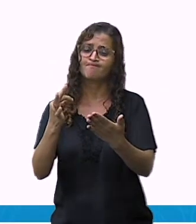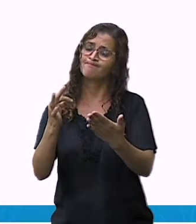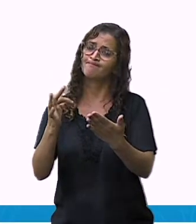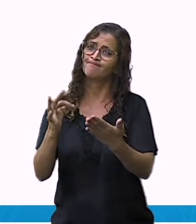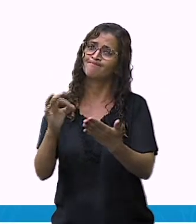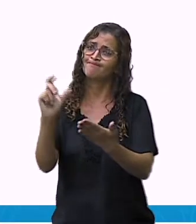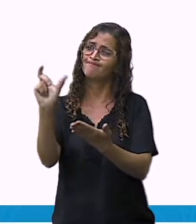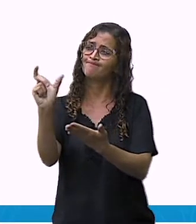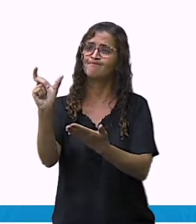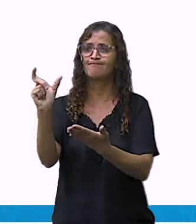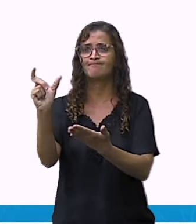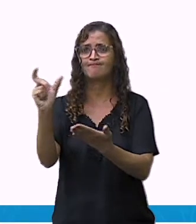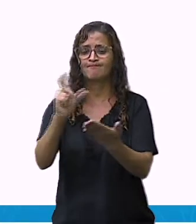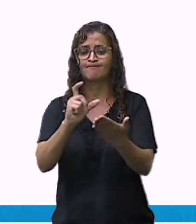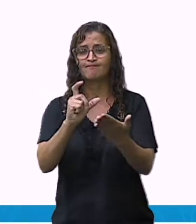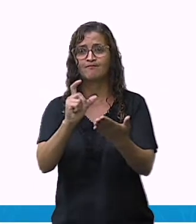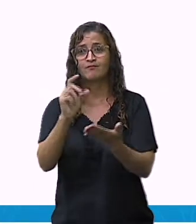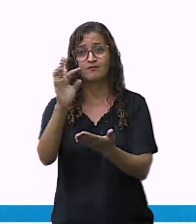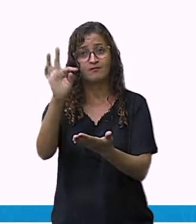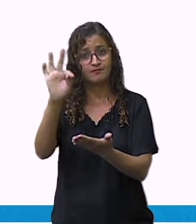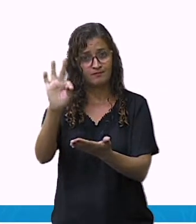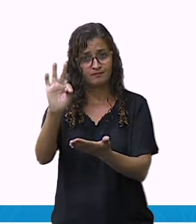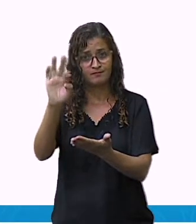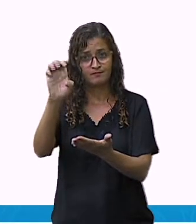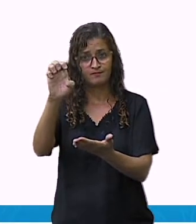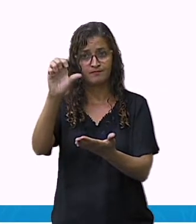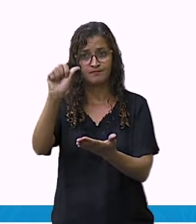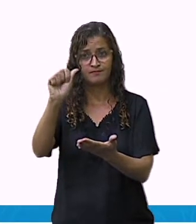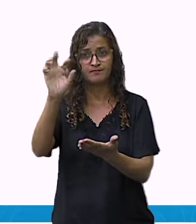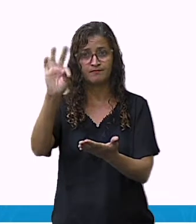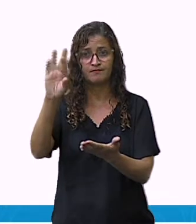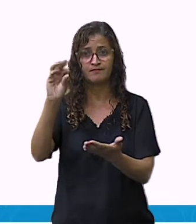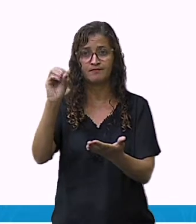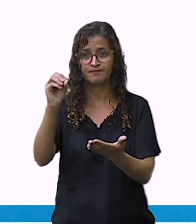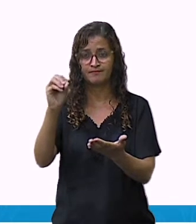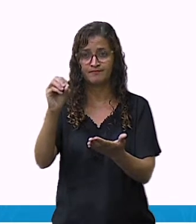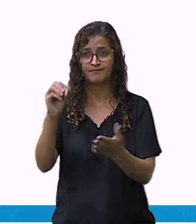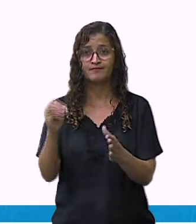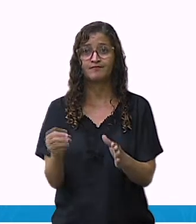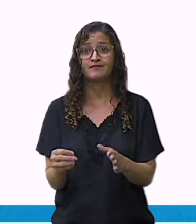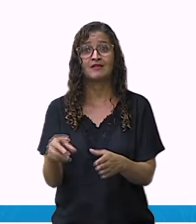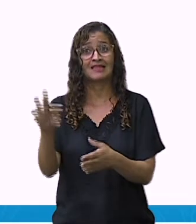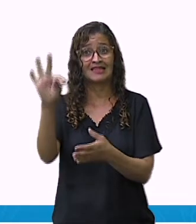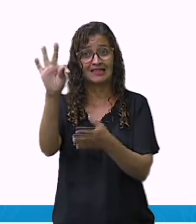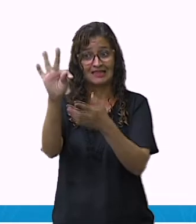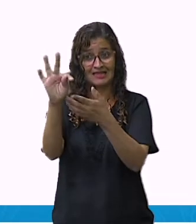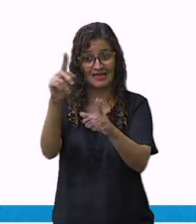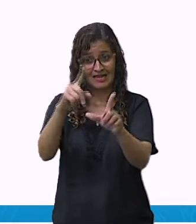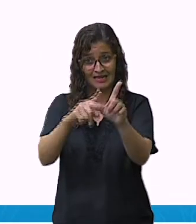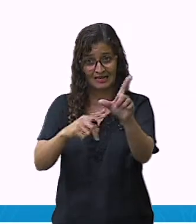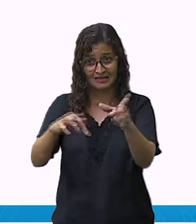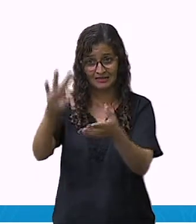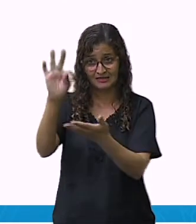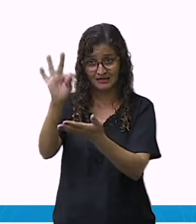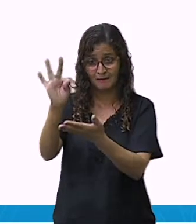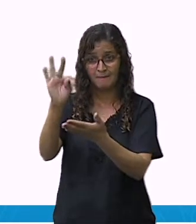a palavra teatro vai estar na letra T.